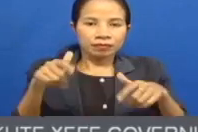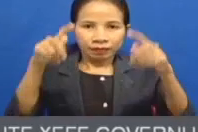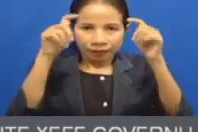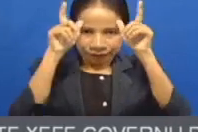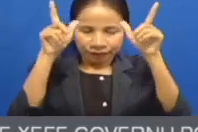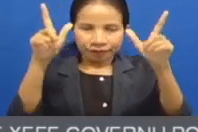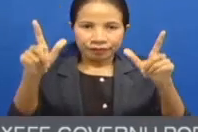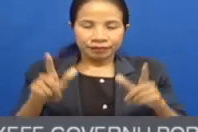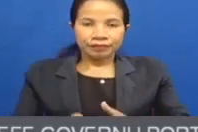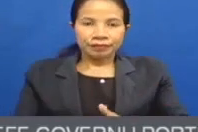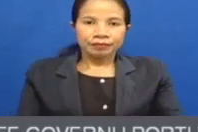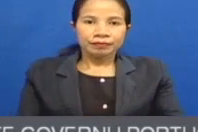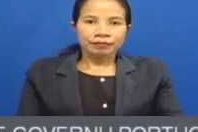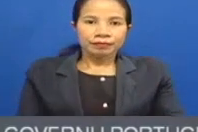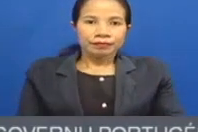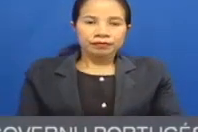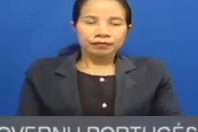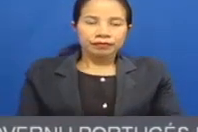Timor-Leste.